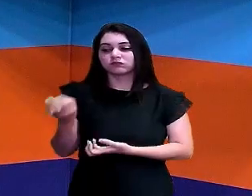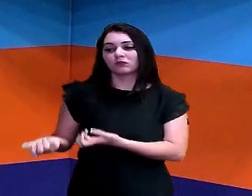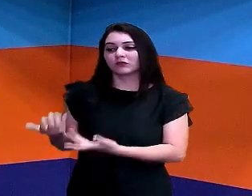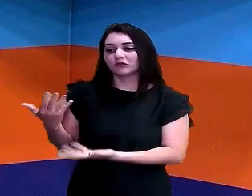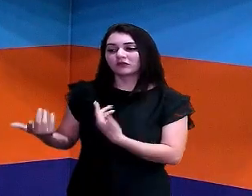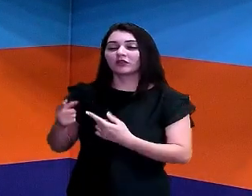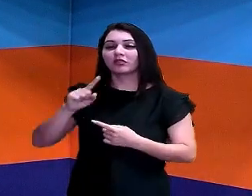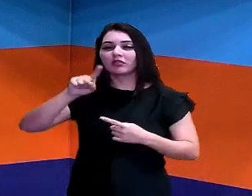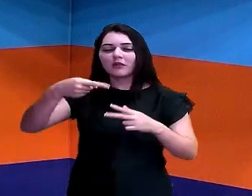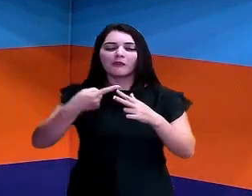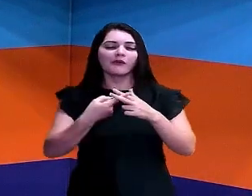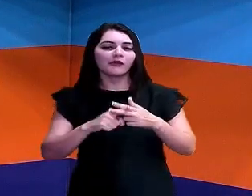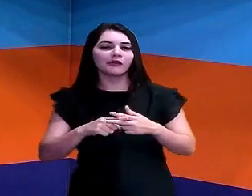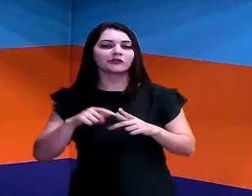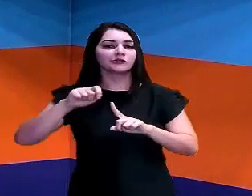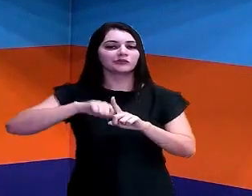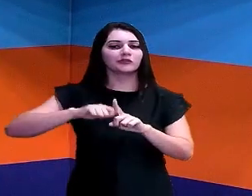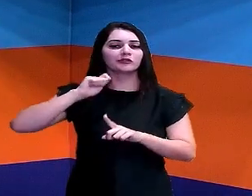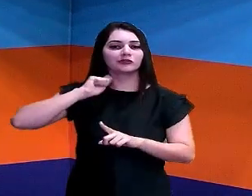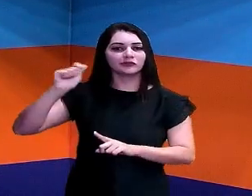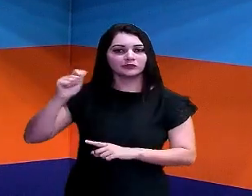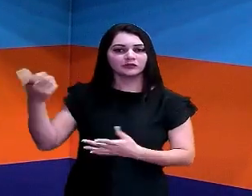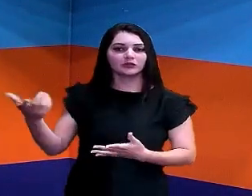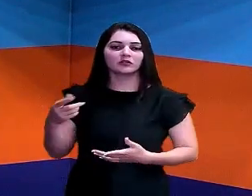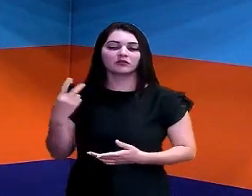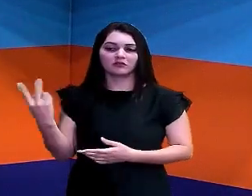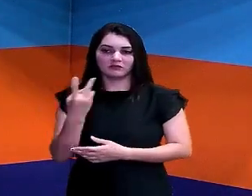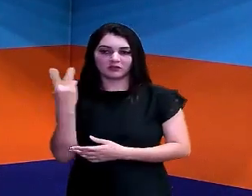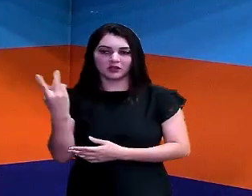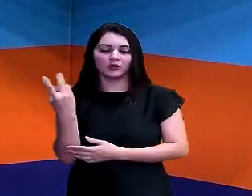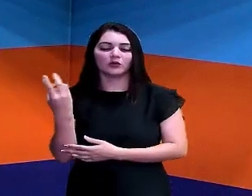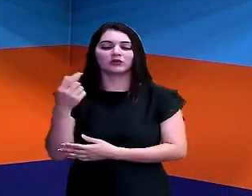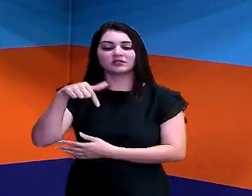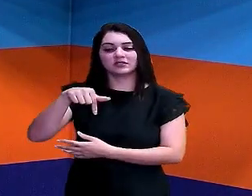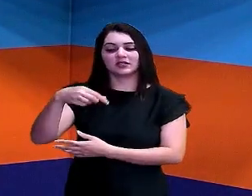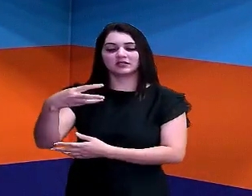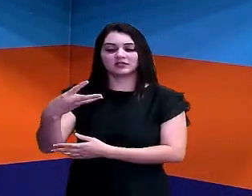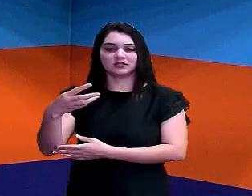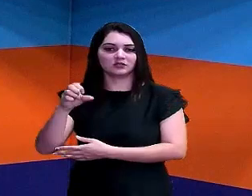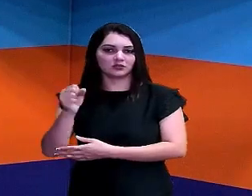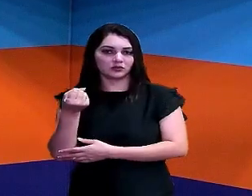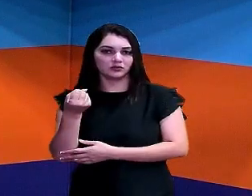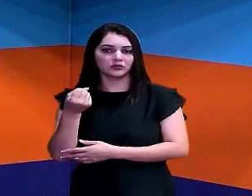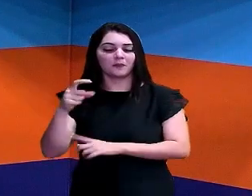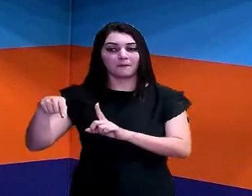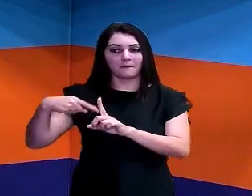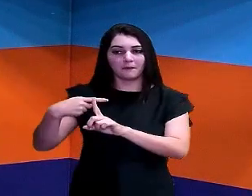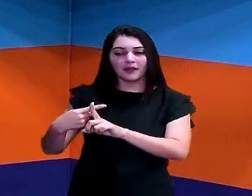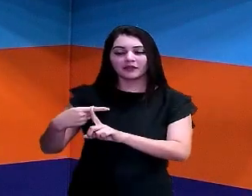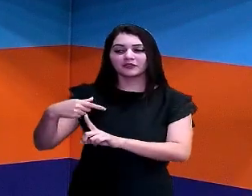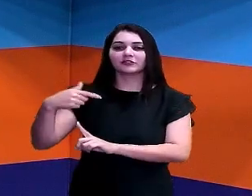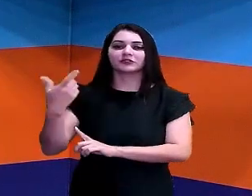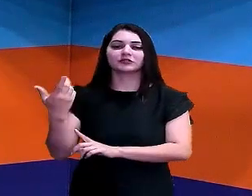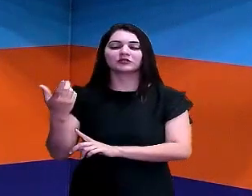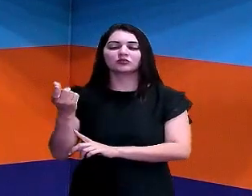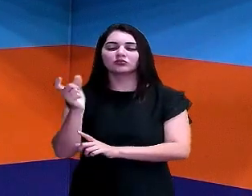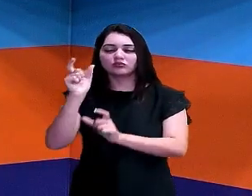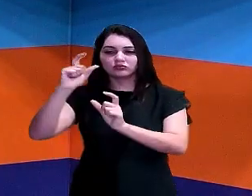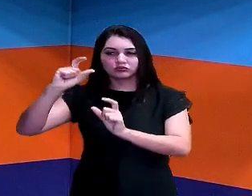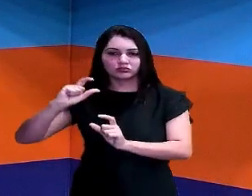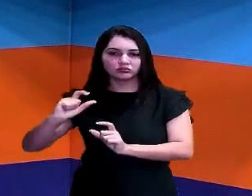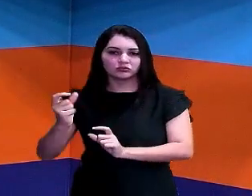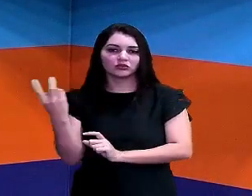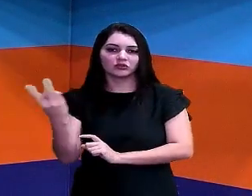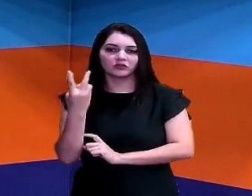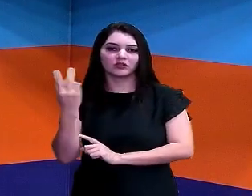reajuste no mês de abril? Valor do fogão na liquidação, 738, o valor do reajuste. Adicionando esses dois valores, eu